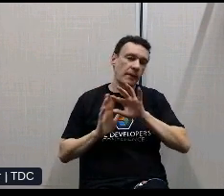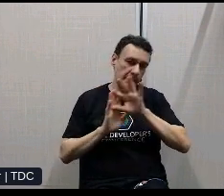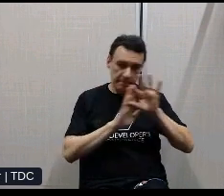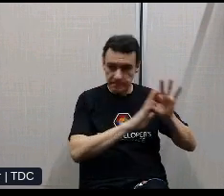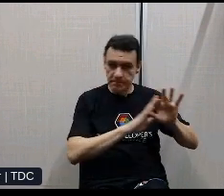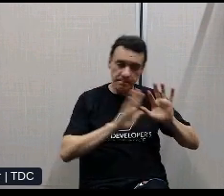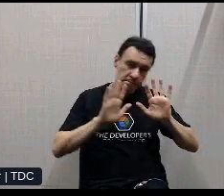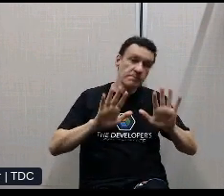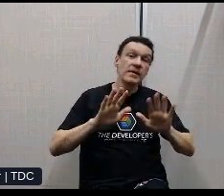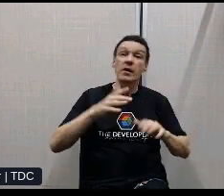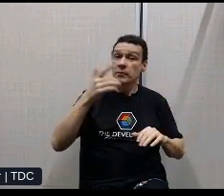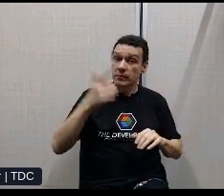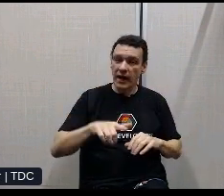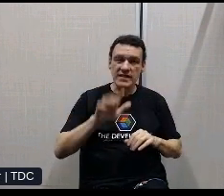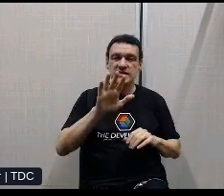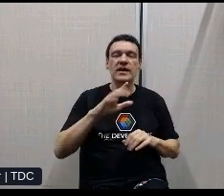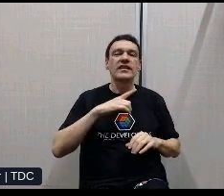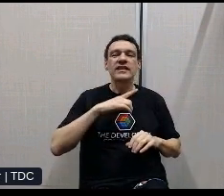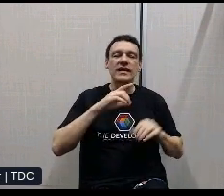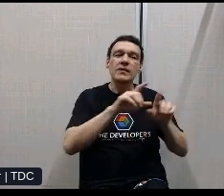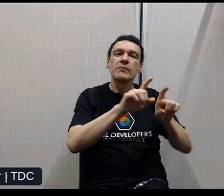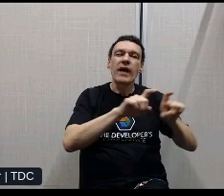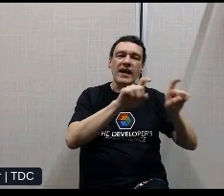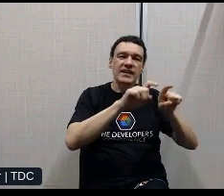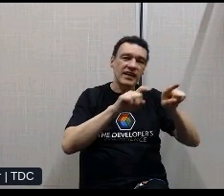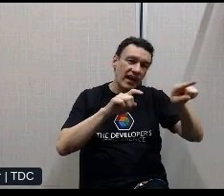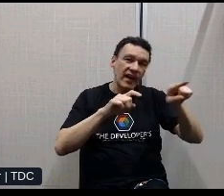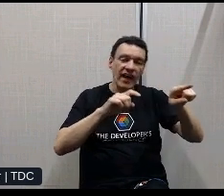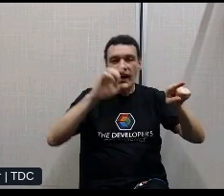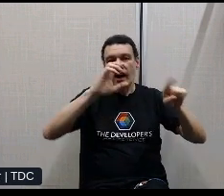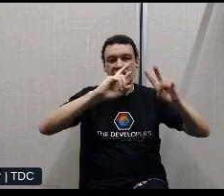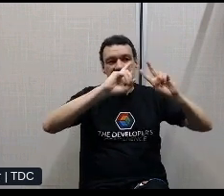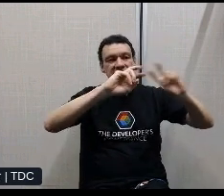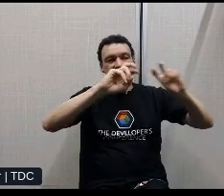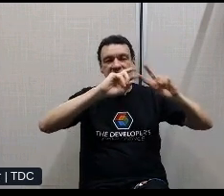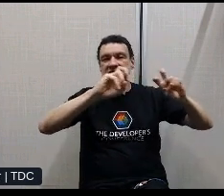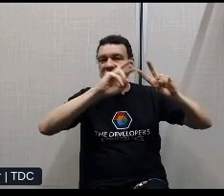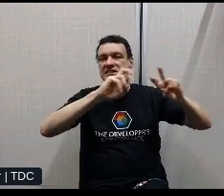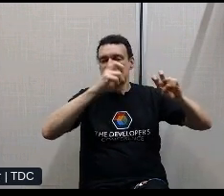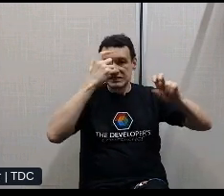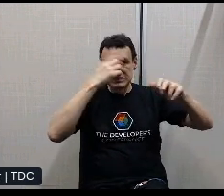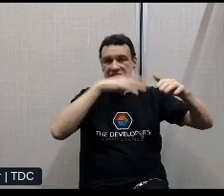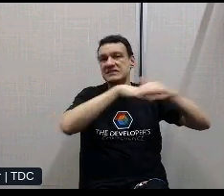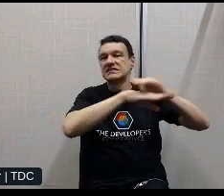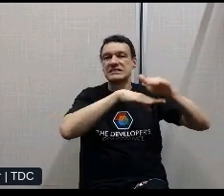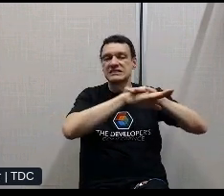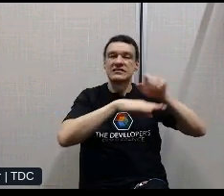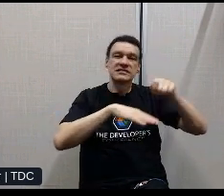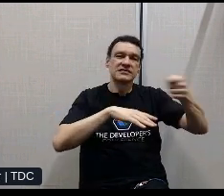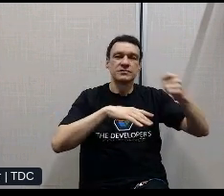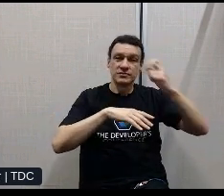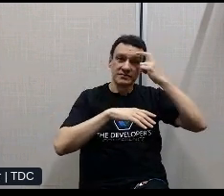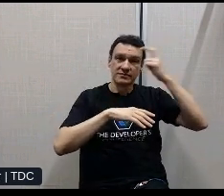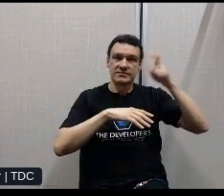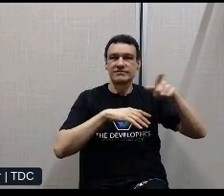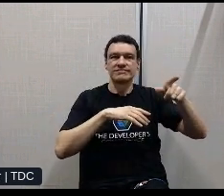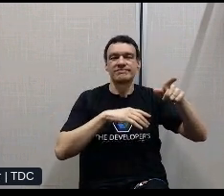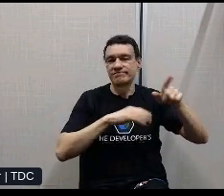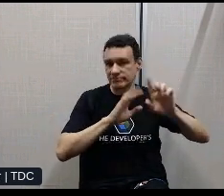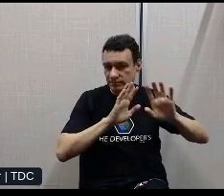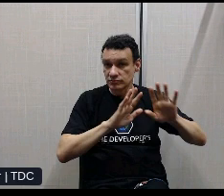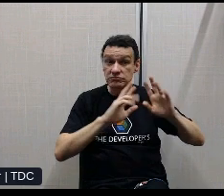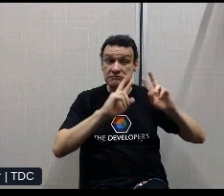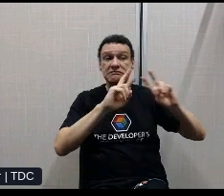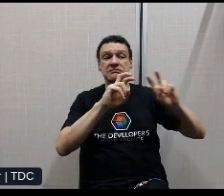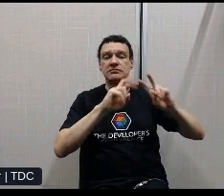muitos dados, muitas informações indo e vindo, como é feito isso? A gente está falando que elas estão em alta, por quê? Porque